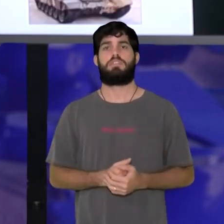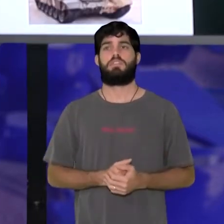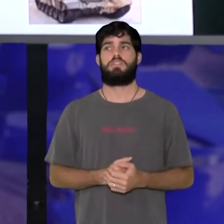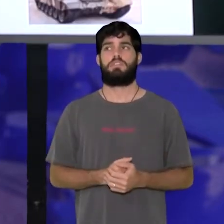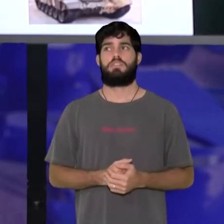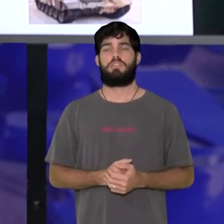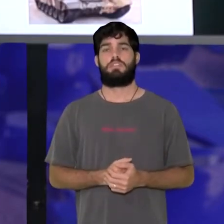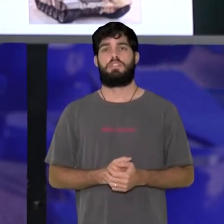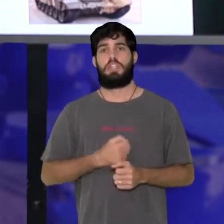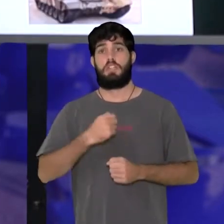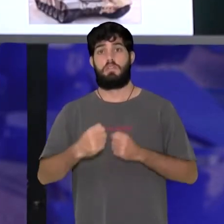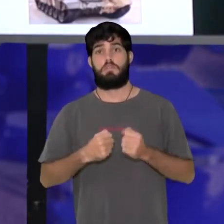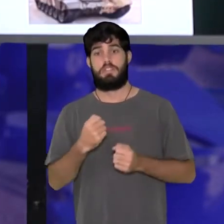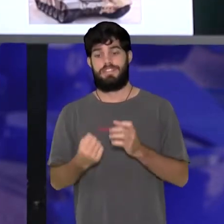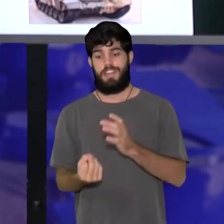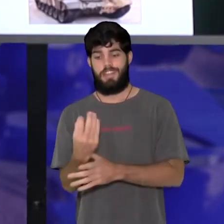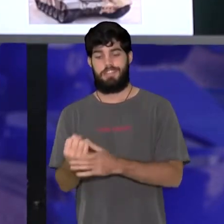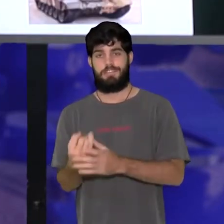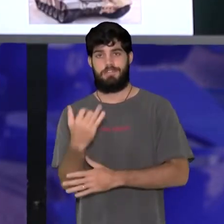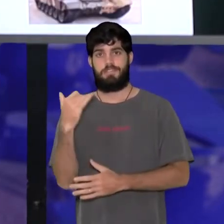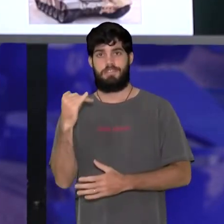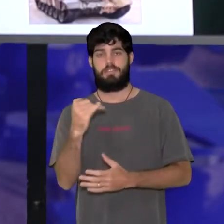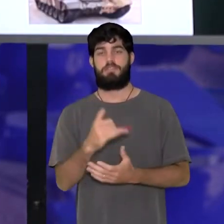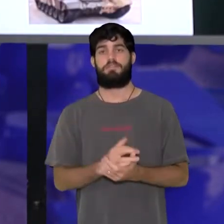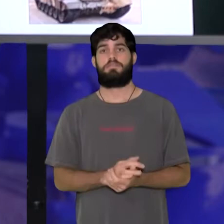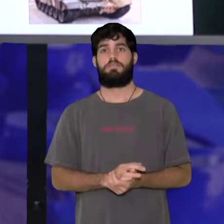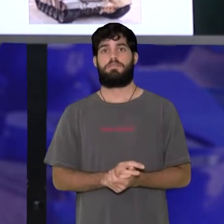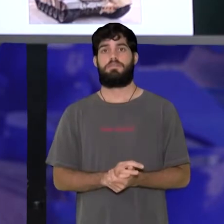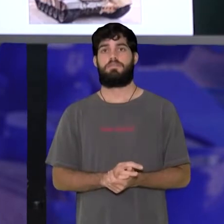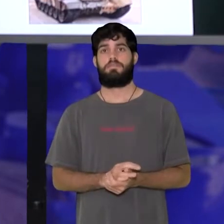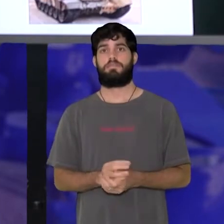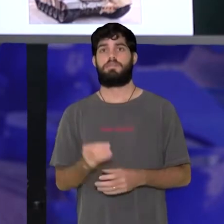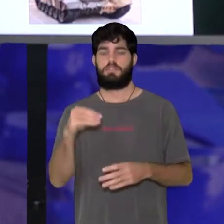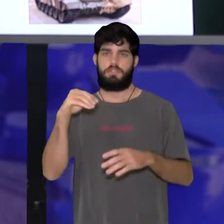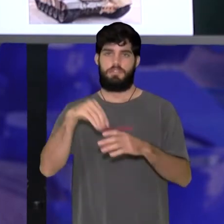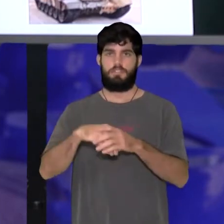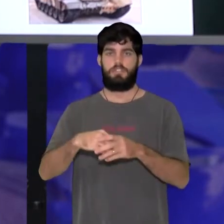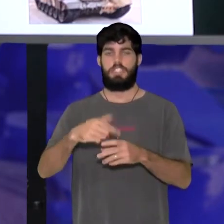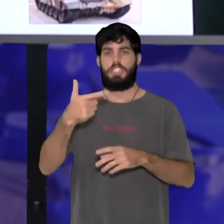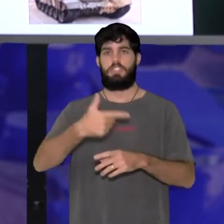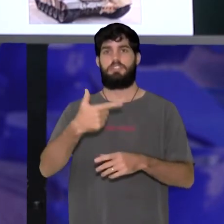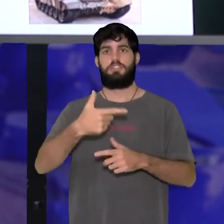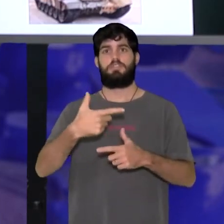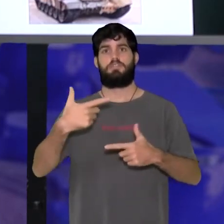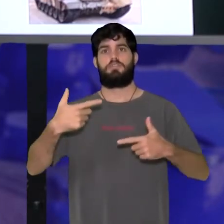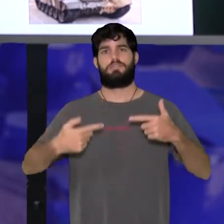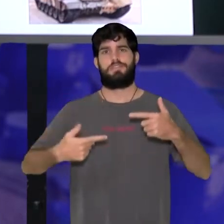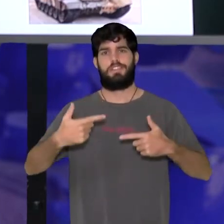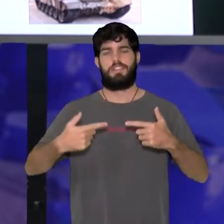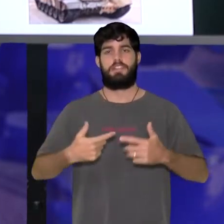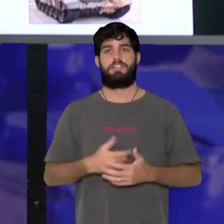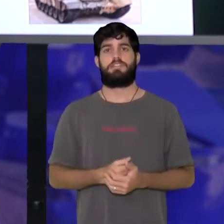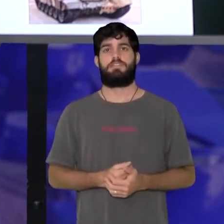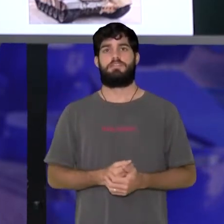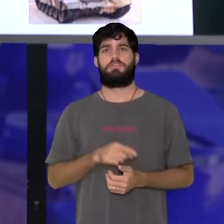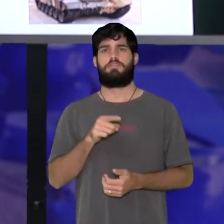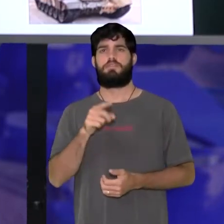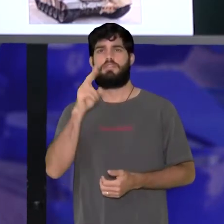que a corrida armamentista começa ainda dentro da Segunda Guerra. Vocês lembram